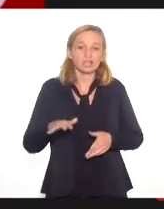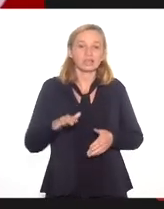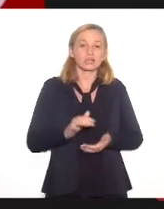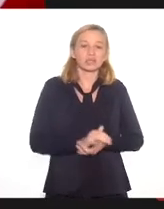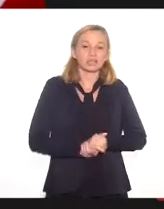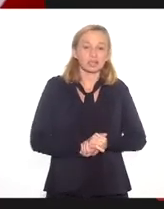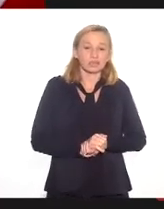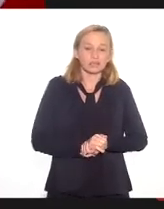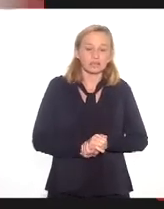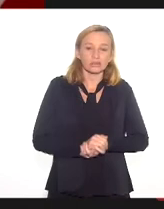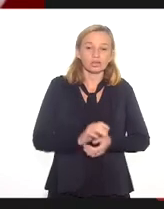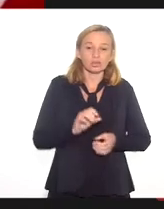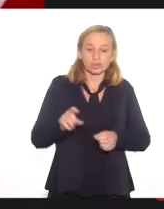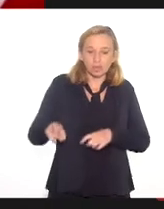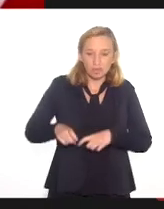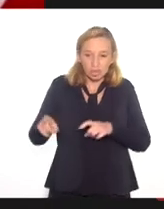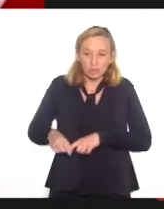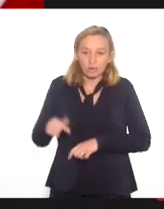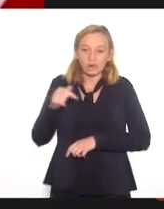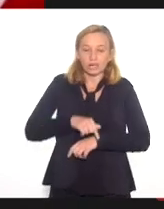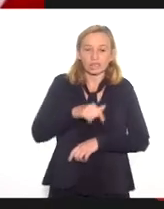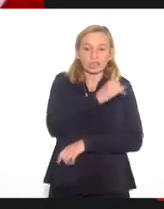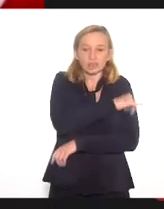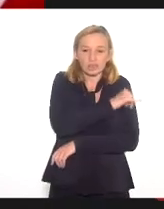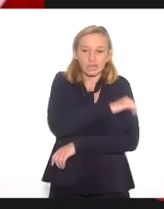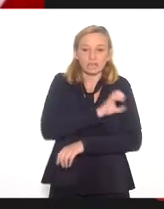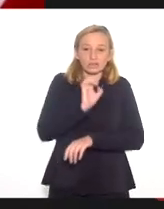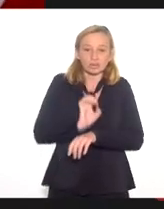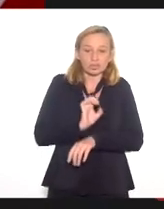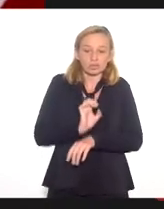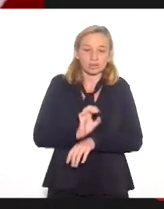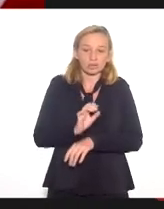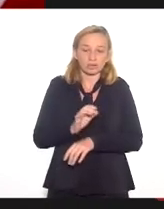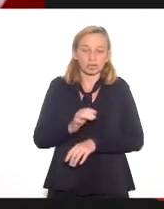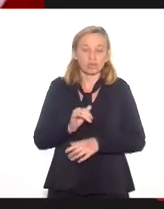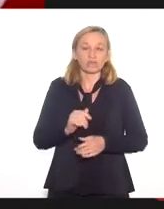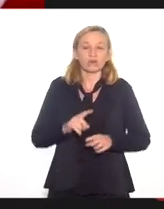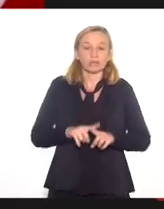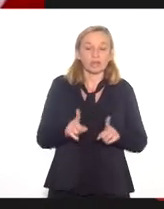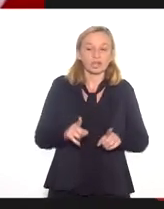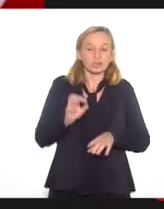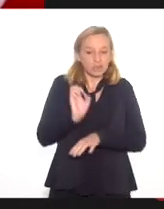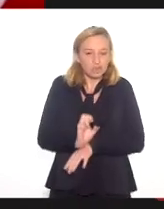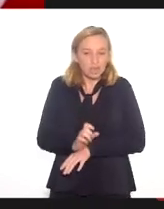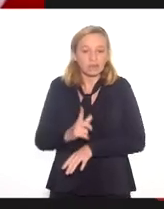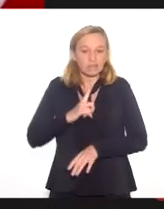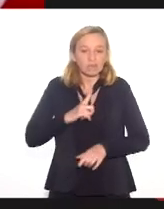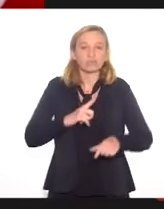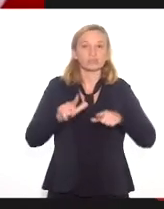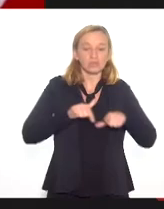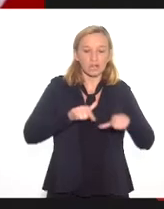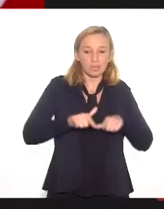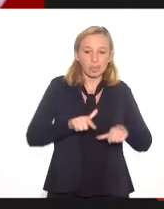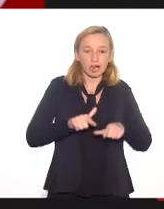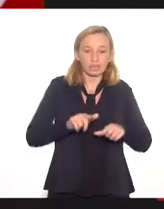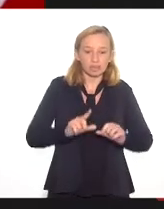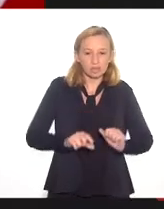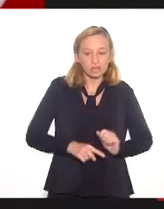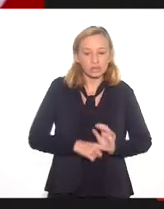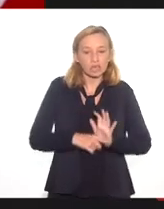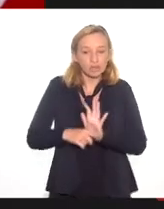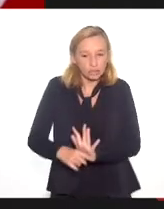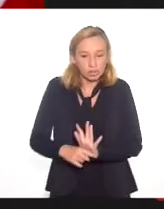periferias no interior aqui na cidade do Rio de Janeiro mas né que o estado tem um papel também de fomentar essa